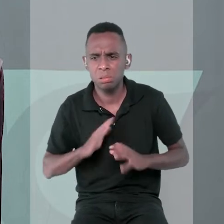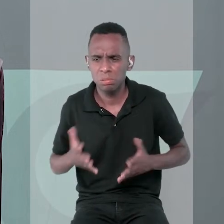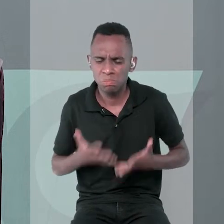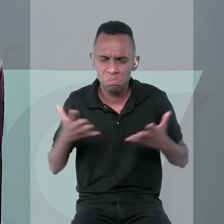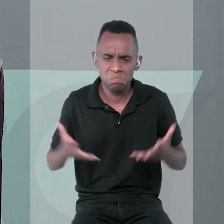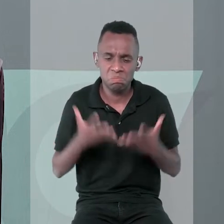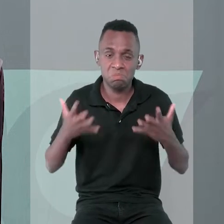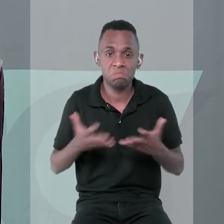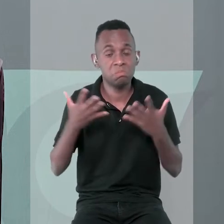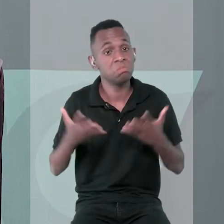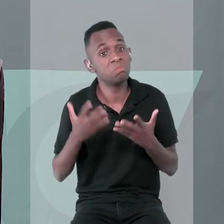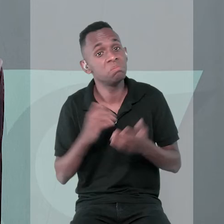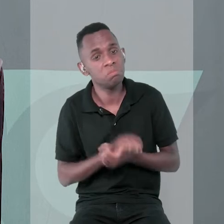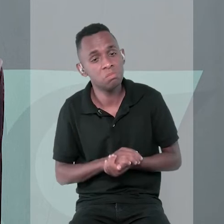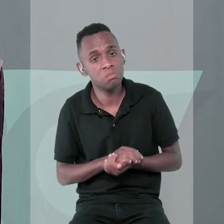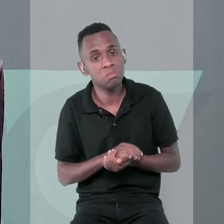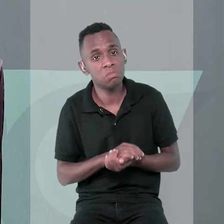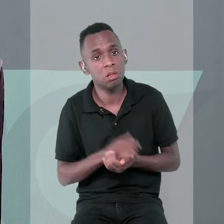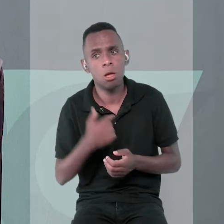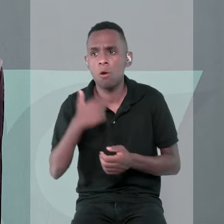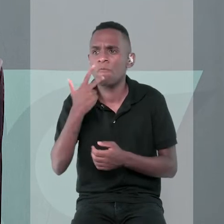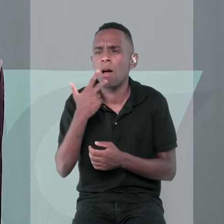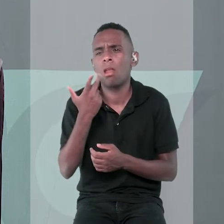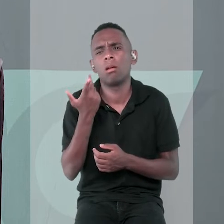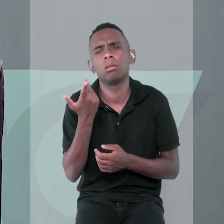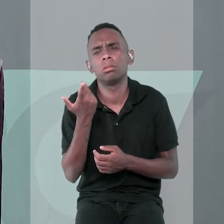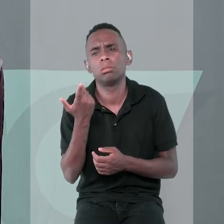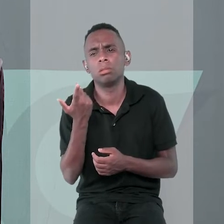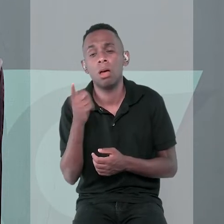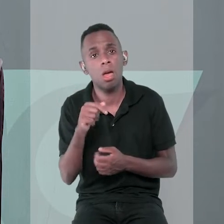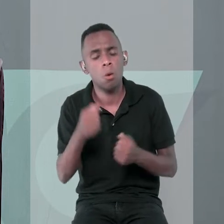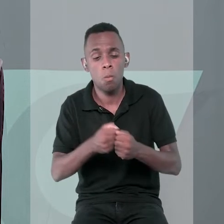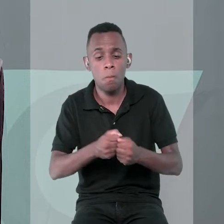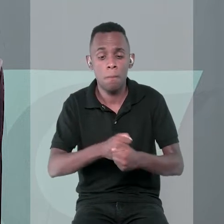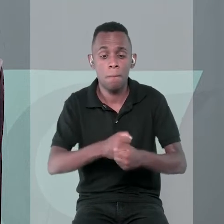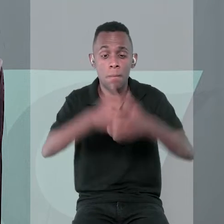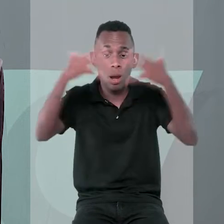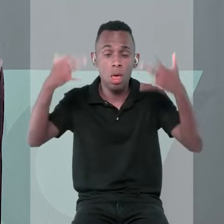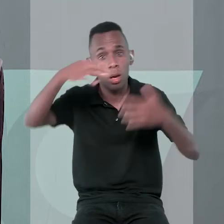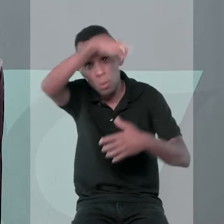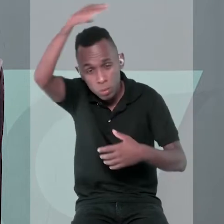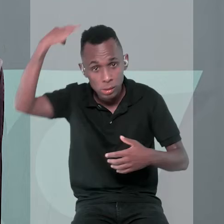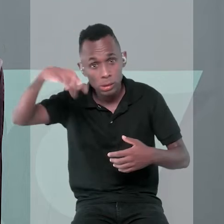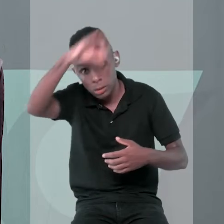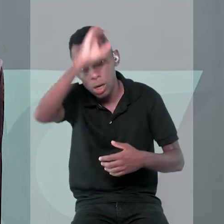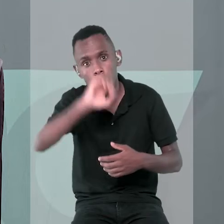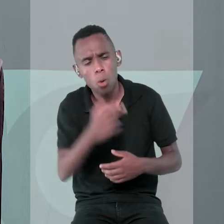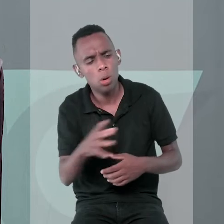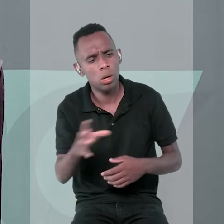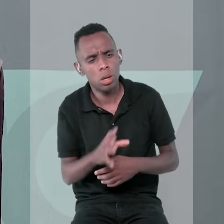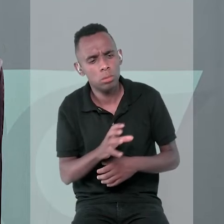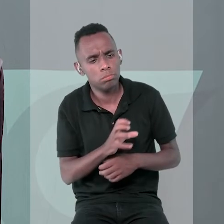tão contagiante, e eu falo, será que é um milagre, que é uma santa, ou ela é dona dessas